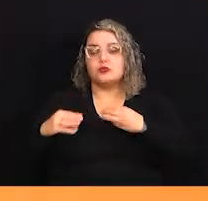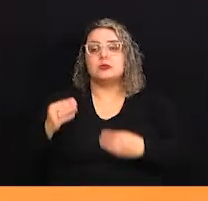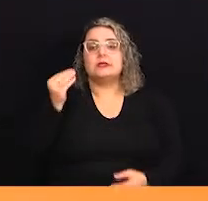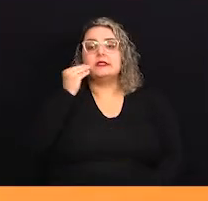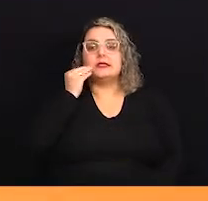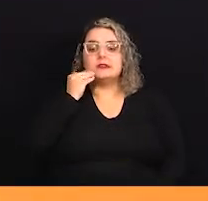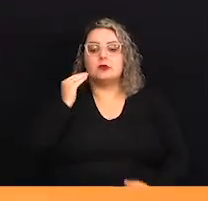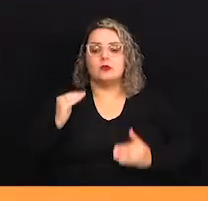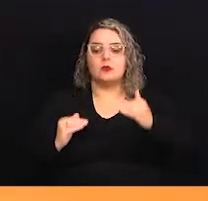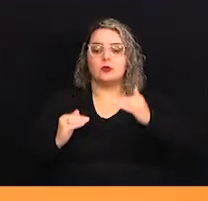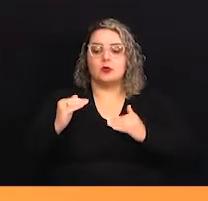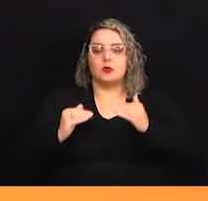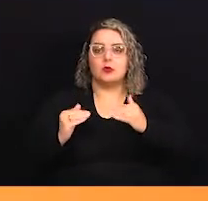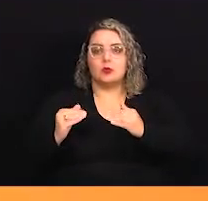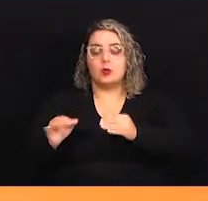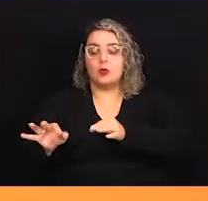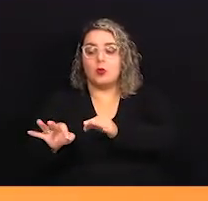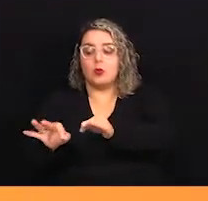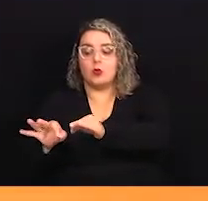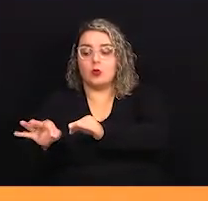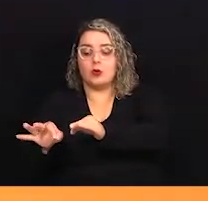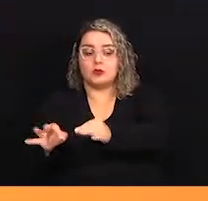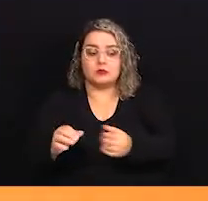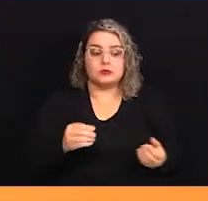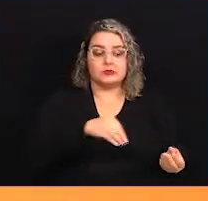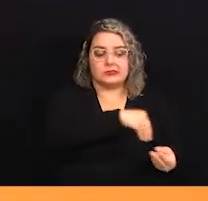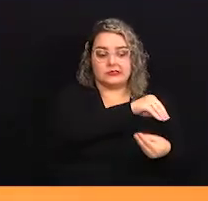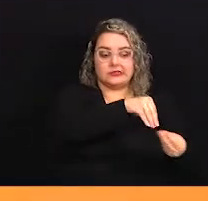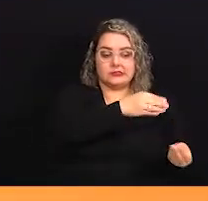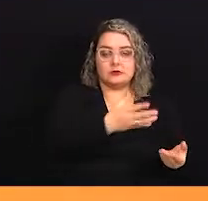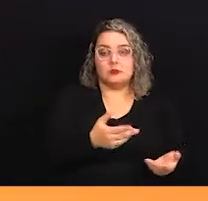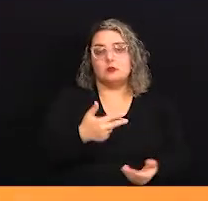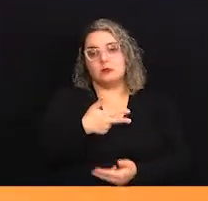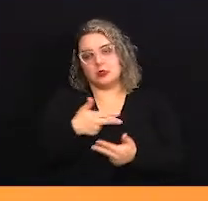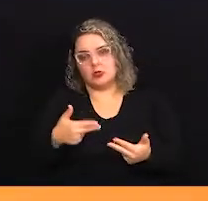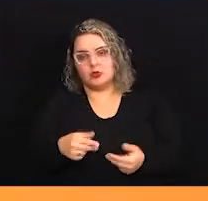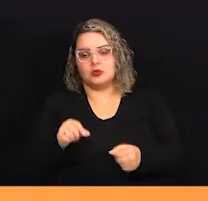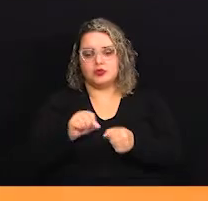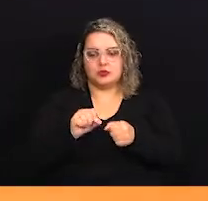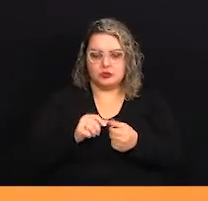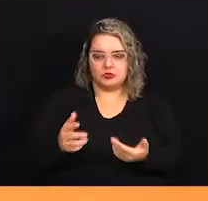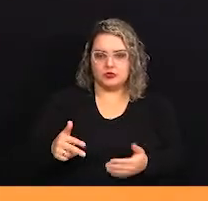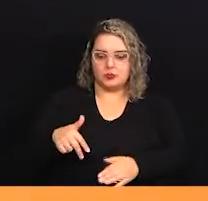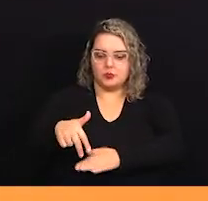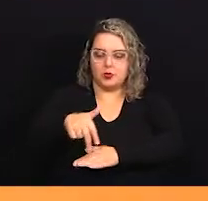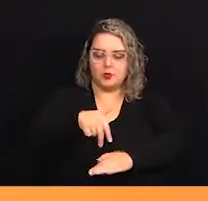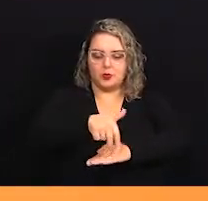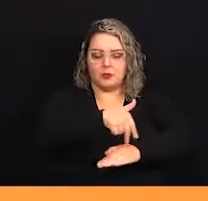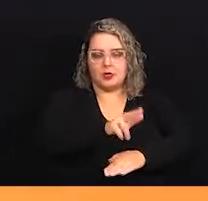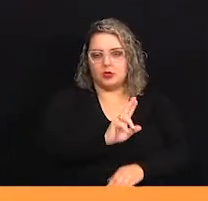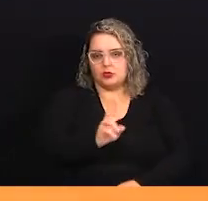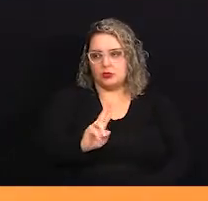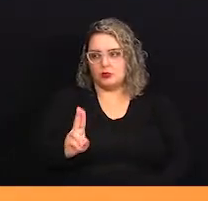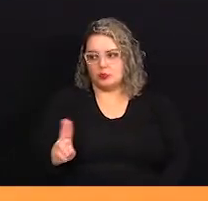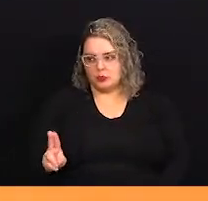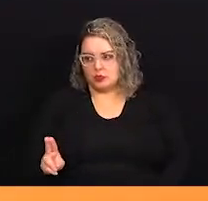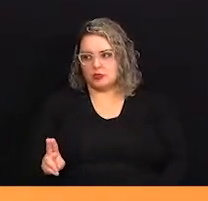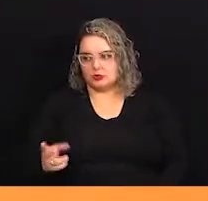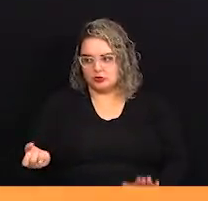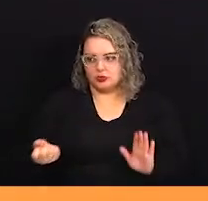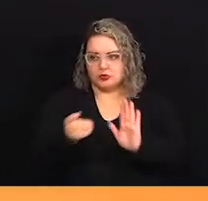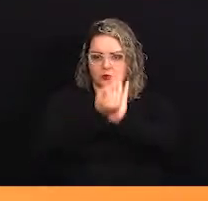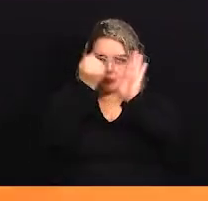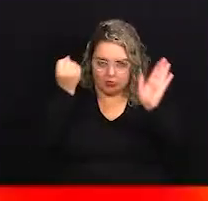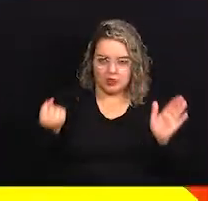novo o equilíbrio entre ordem e caos. E uma coisa que eu fiz foi pegar os nomes dos personagens, são nomes de